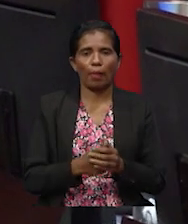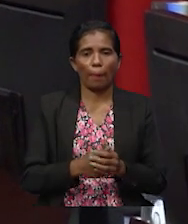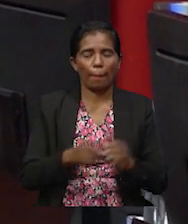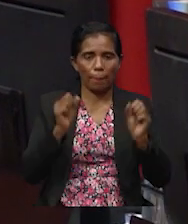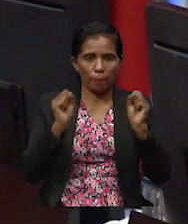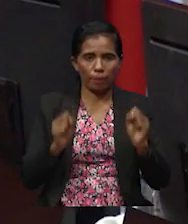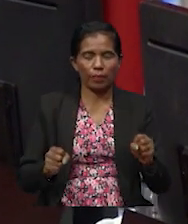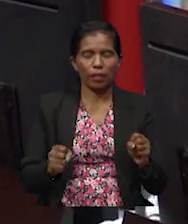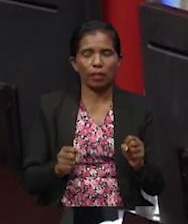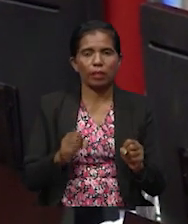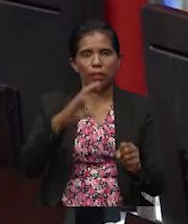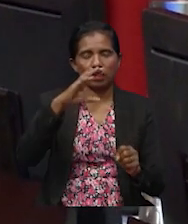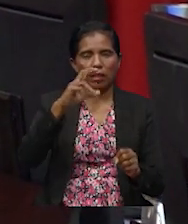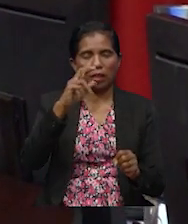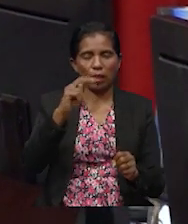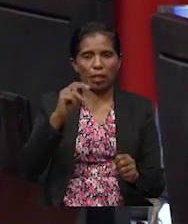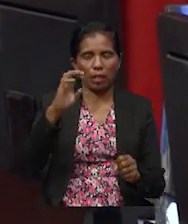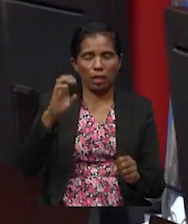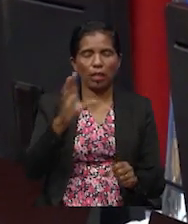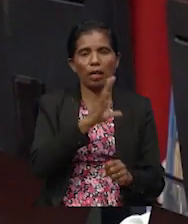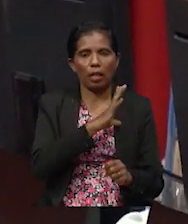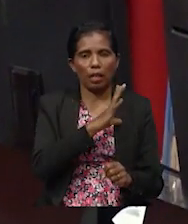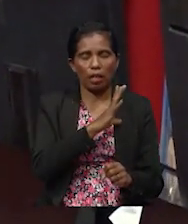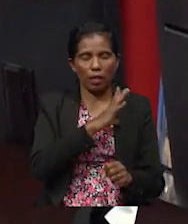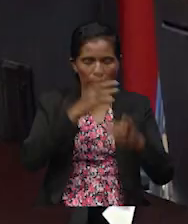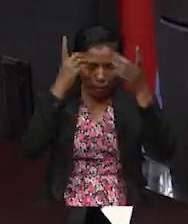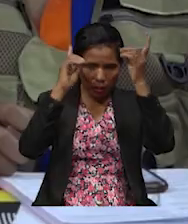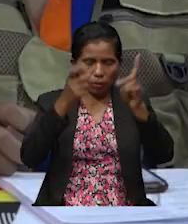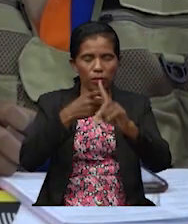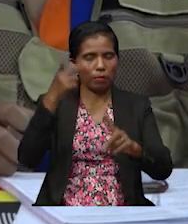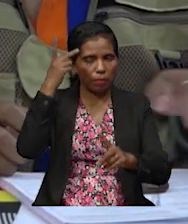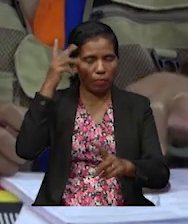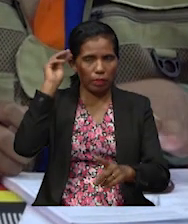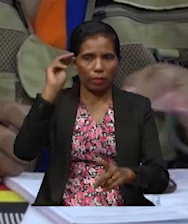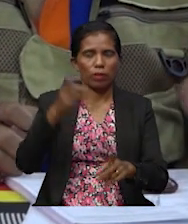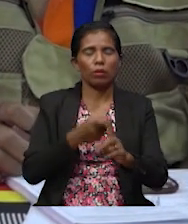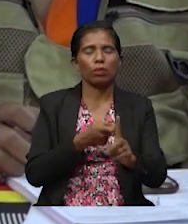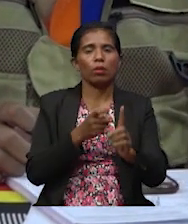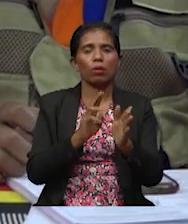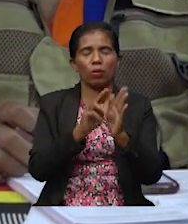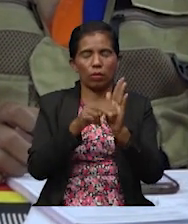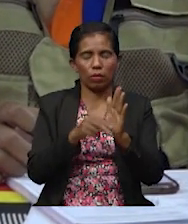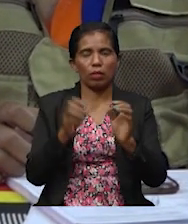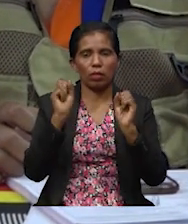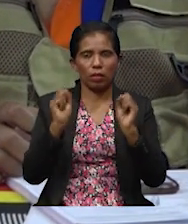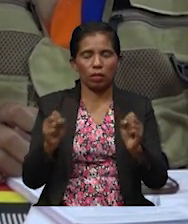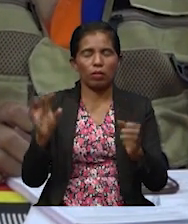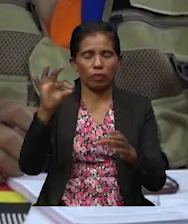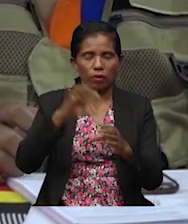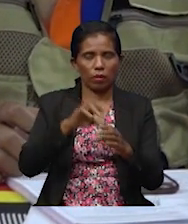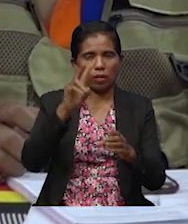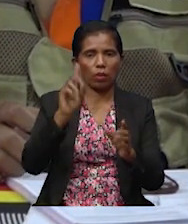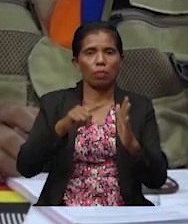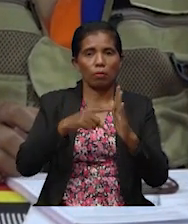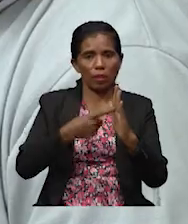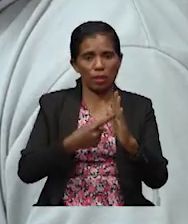volta, sene, indecisão, russi primeiro-ministro. Tuir horário russi sene, campanha eleitoral segunda volta, sei hahu e